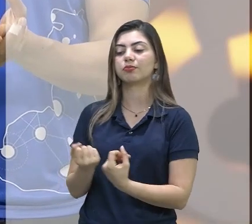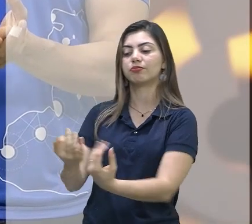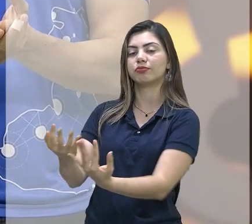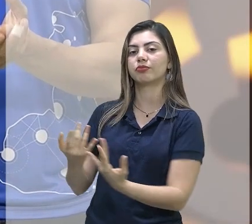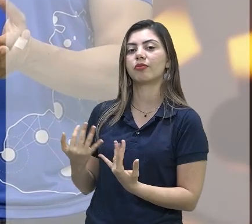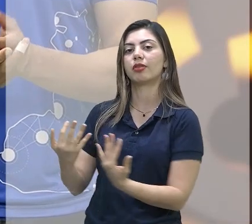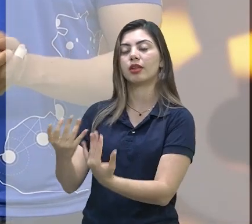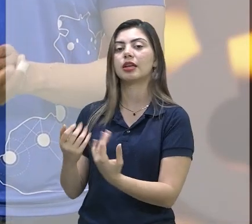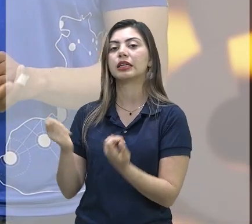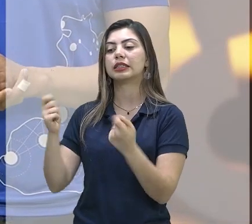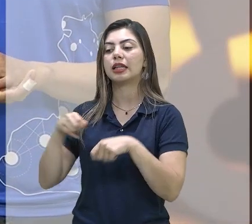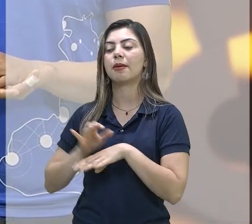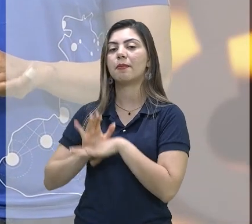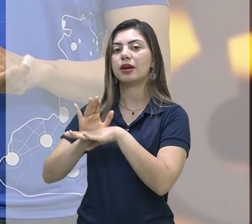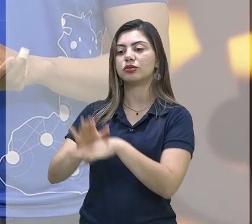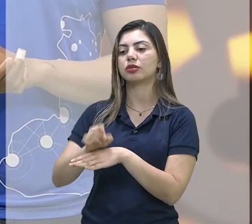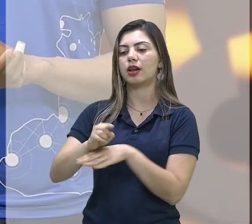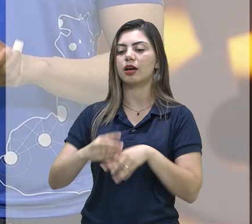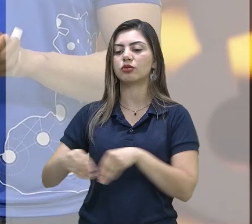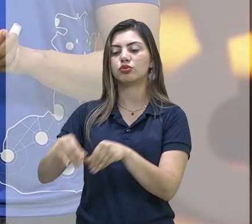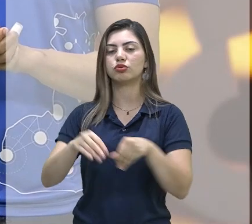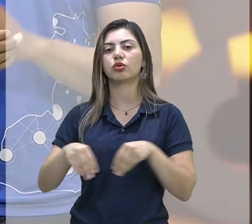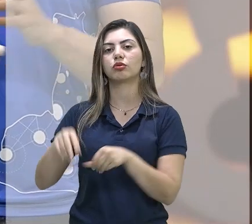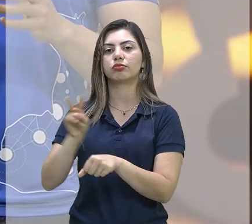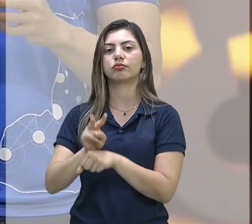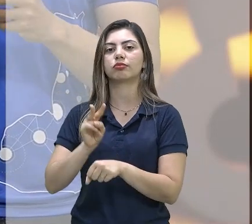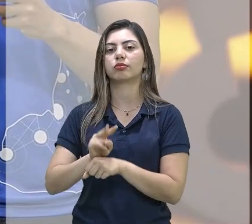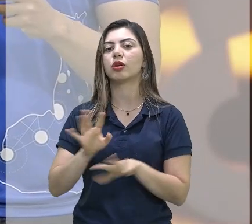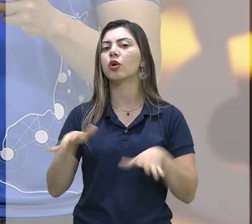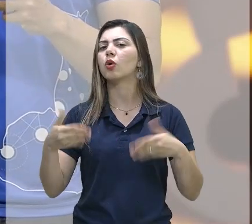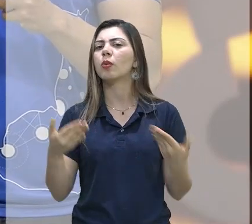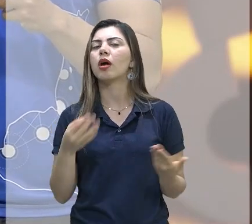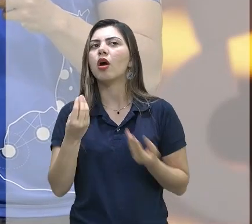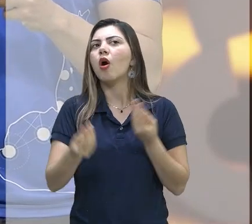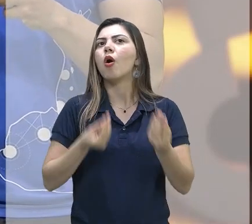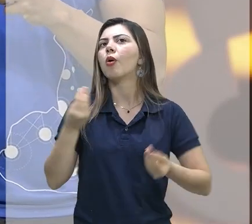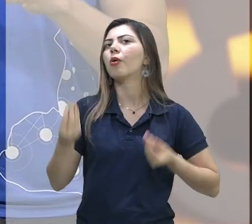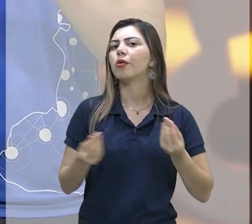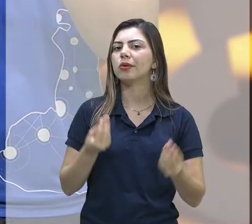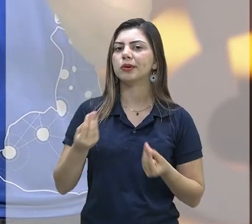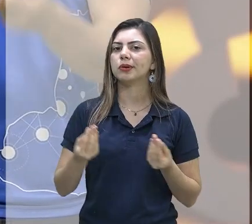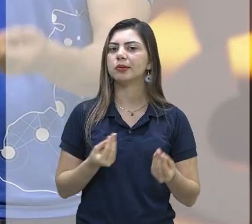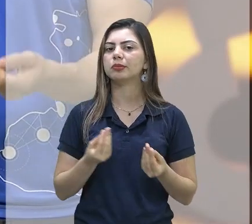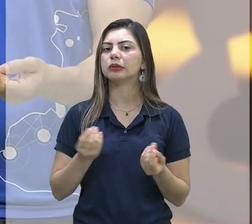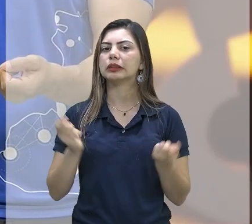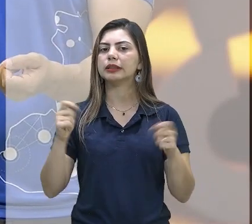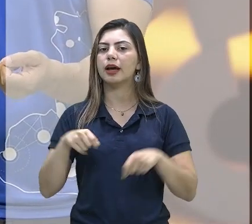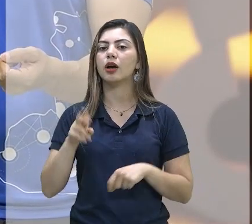nesse processo de conservação ali do solo. Então, como funciona essa questão de